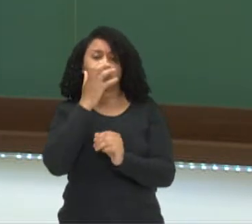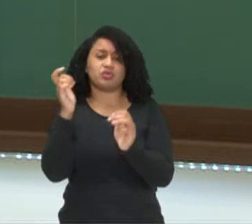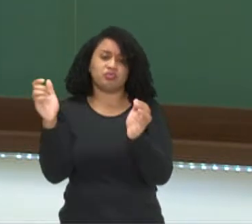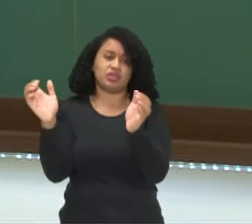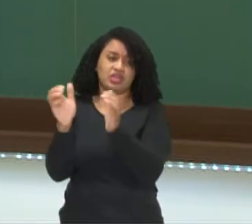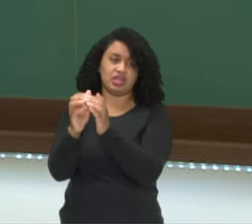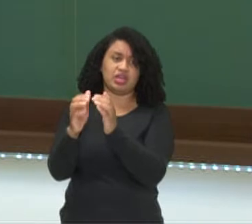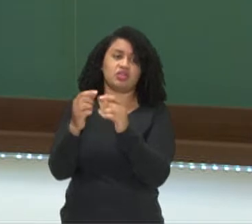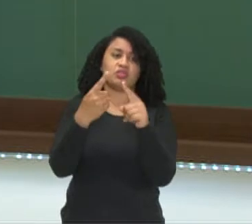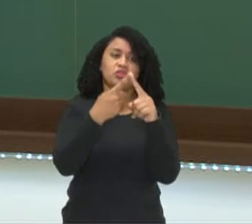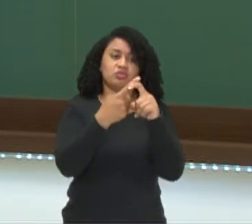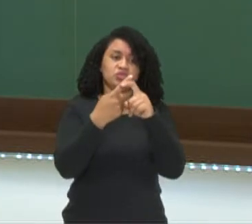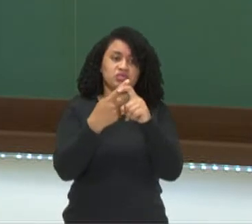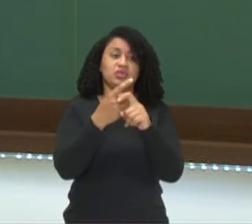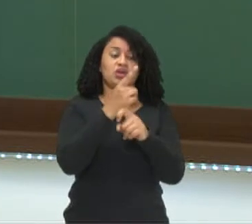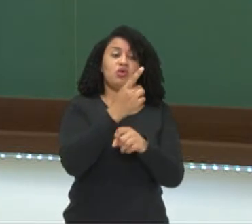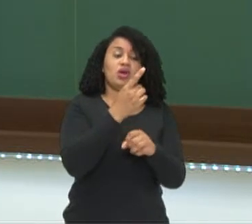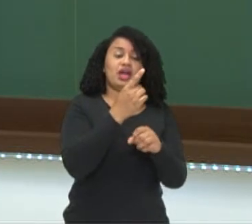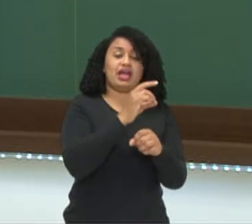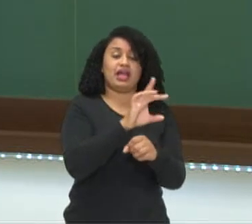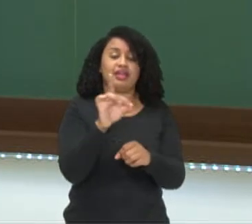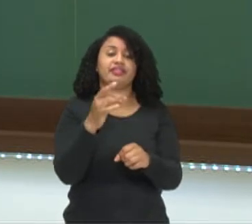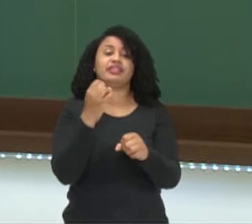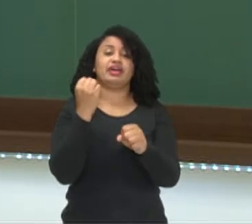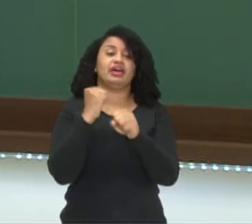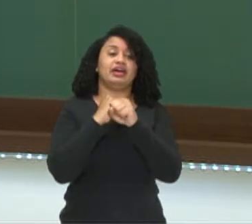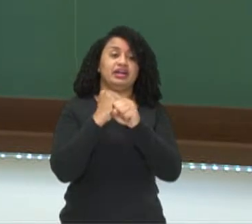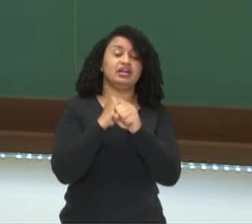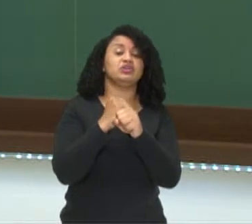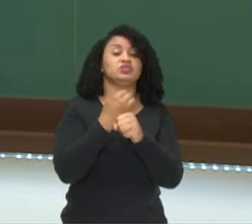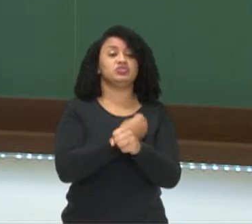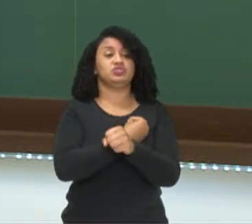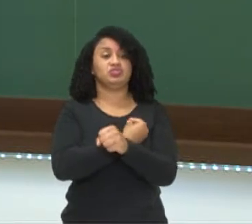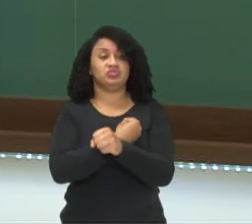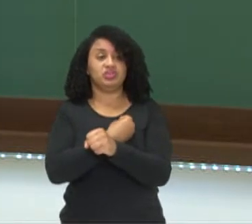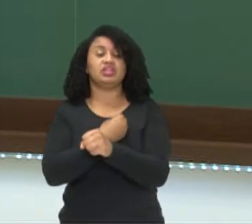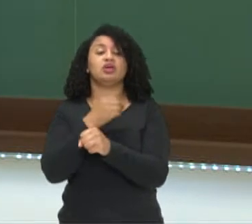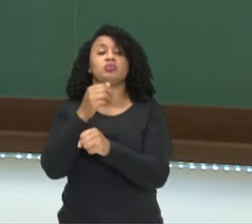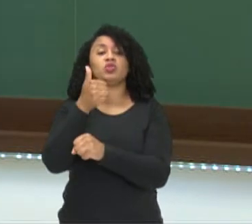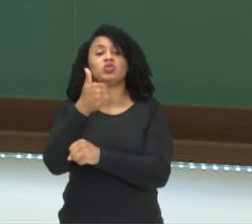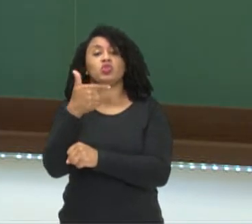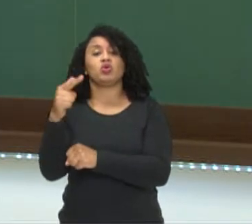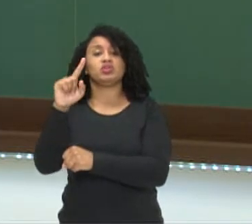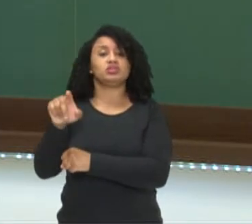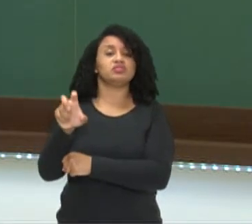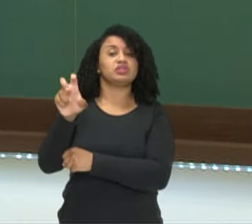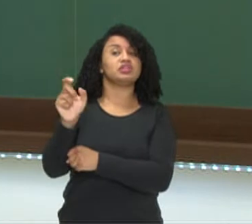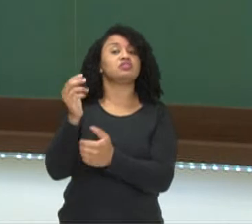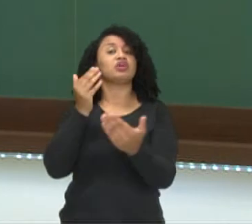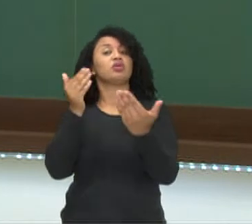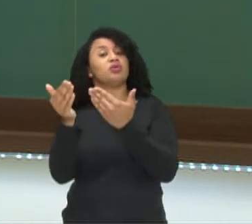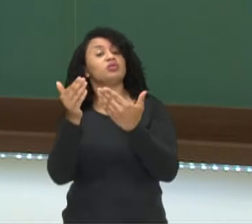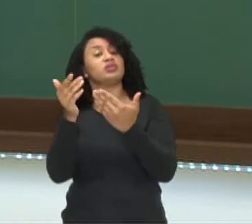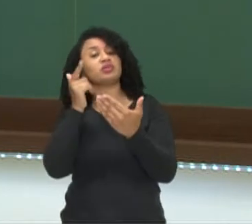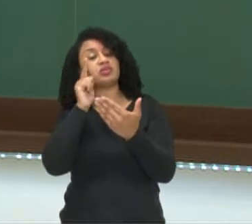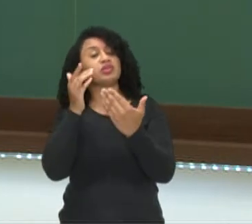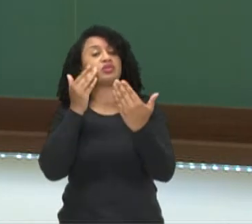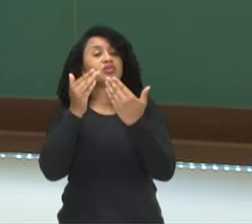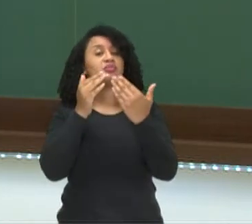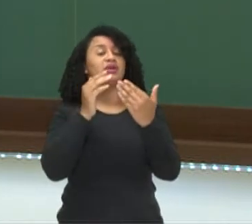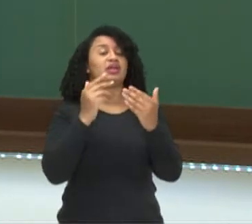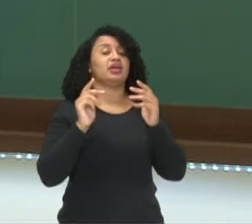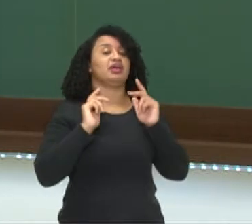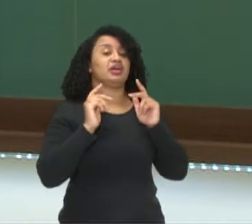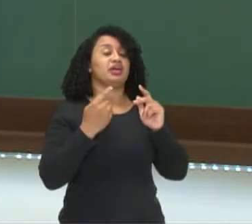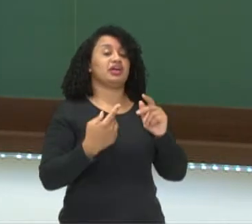você multiplica cada ano de vida deles por 12,5 e você vai ter o comparativo com a idade humana. Se